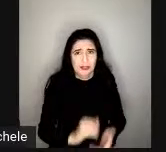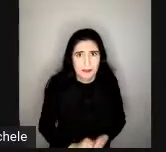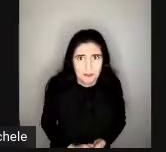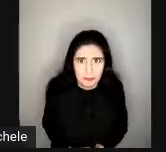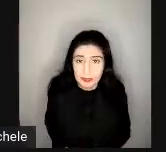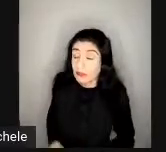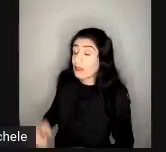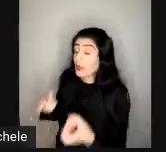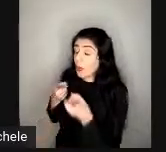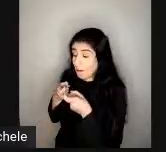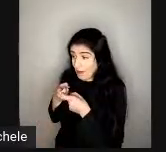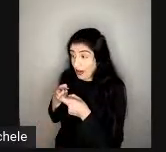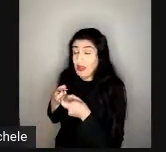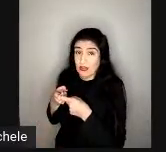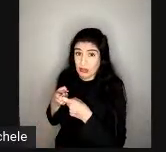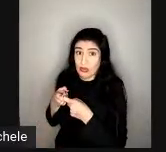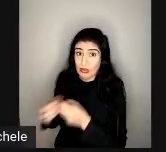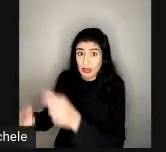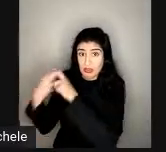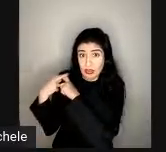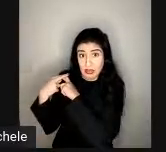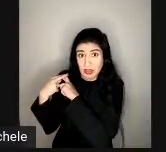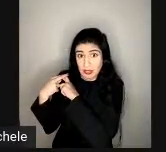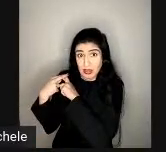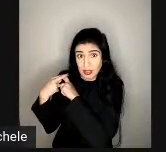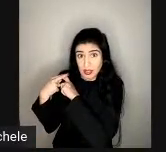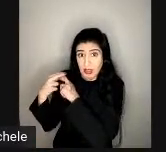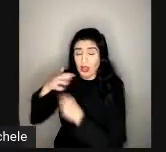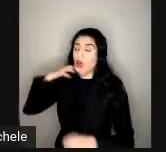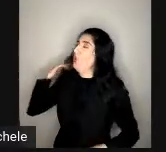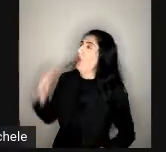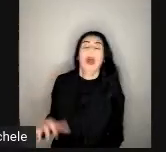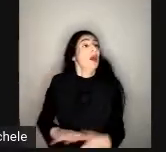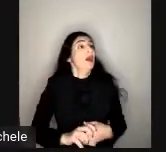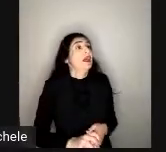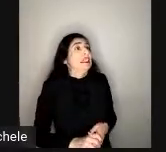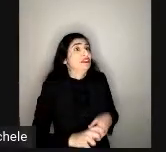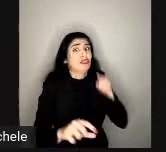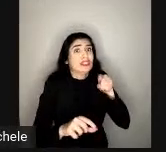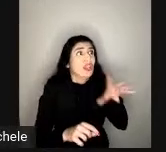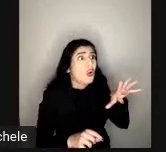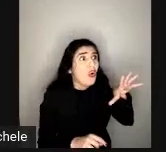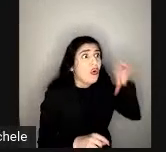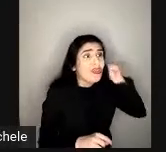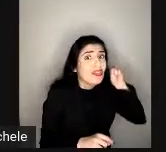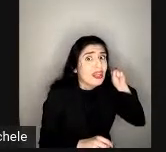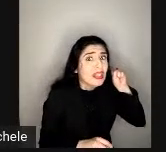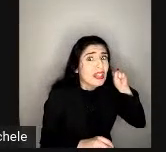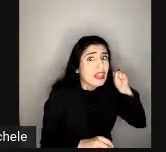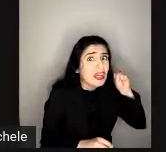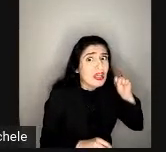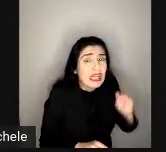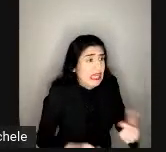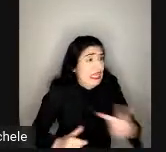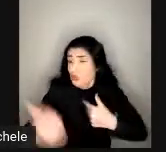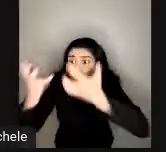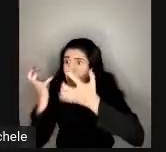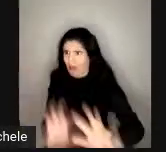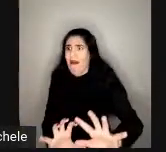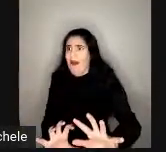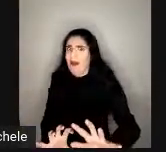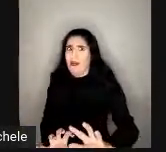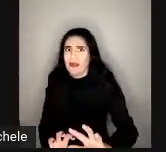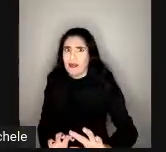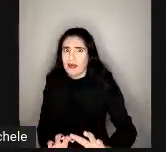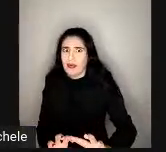né, doutor Linhares, e também o que você está disposto a ouvir, porque você, como paciente, fala, não, eu não queria. Exatamente,